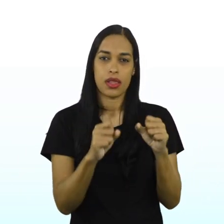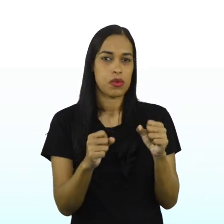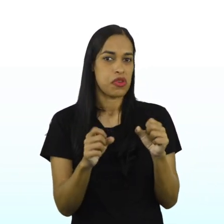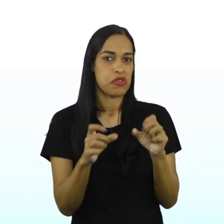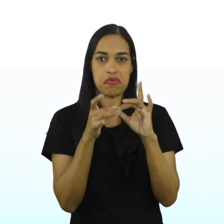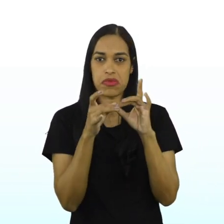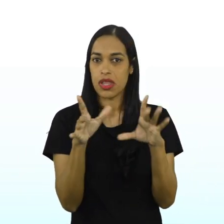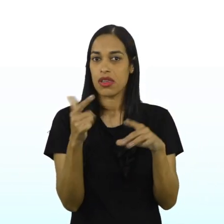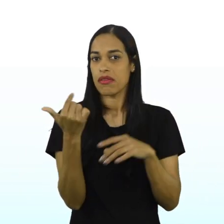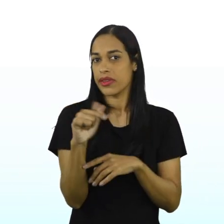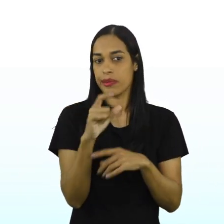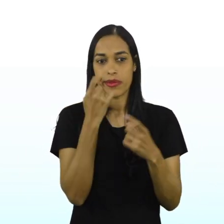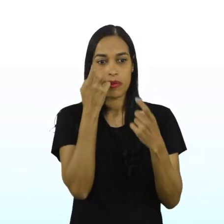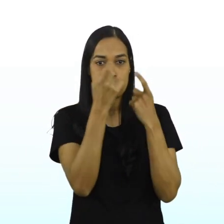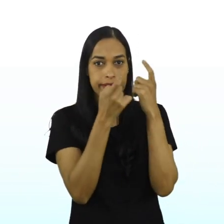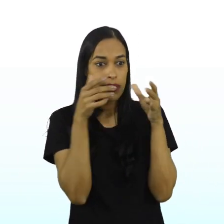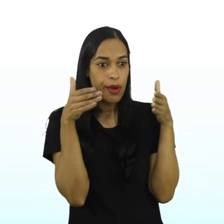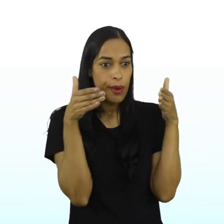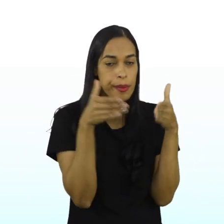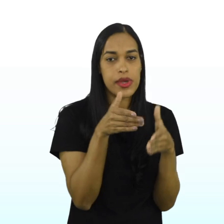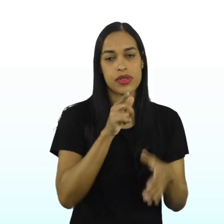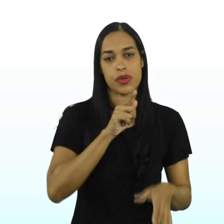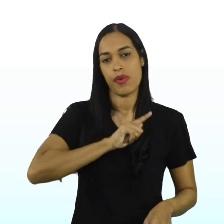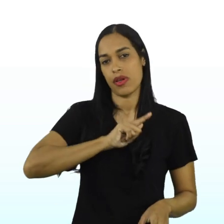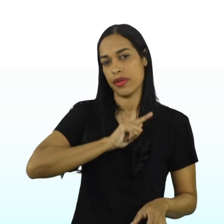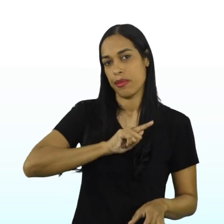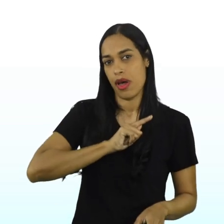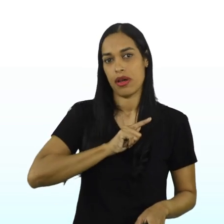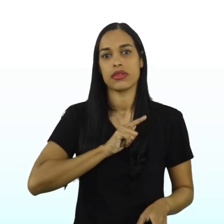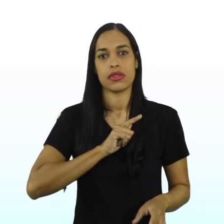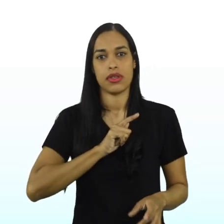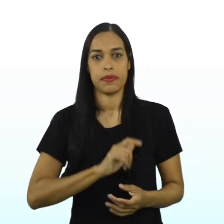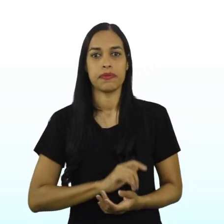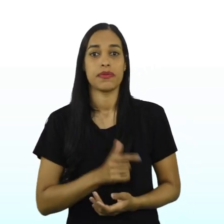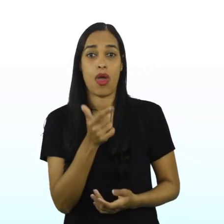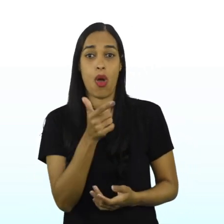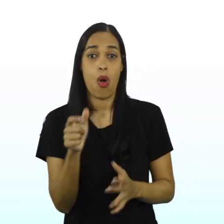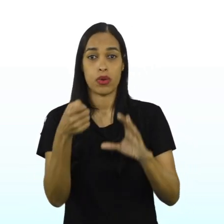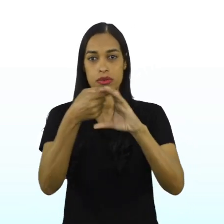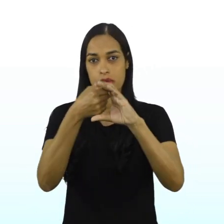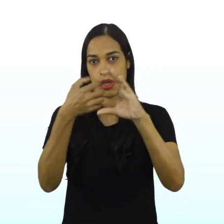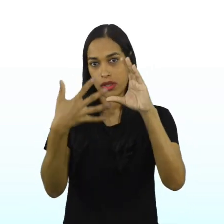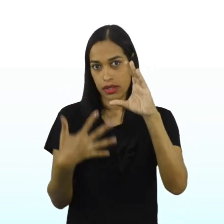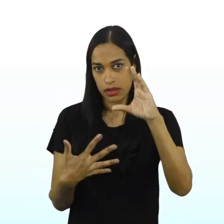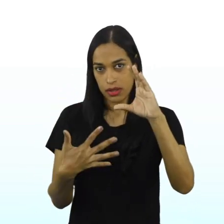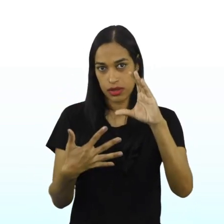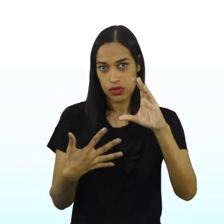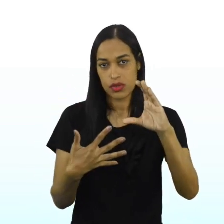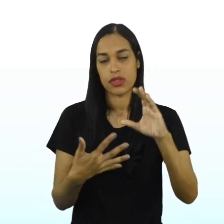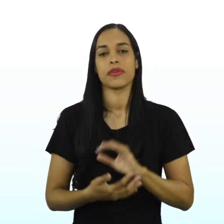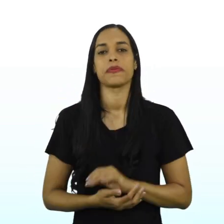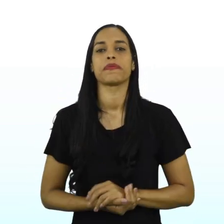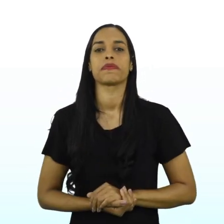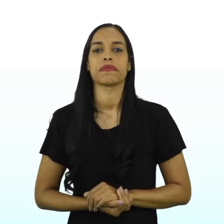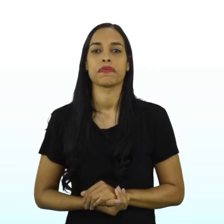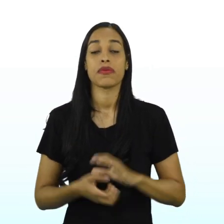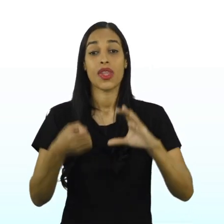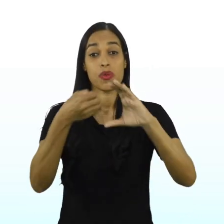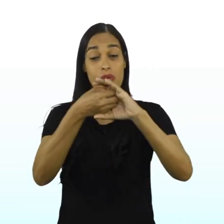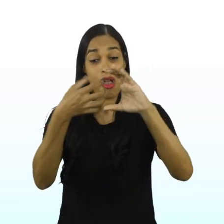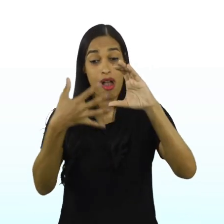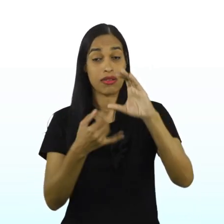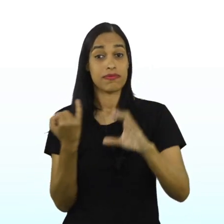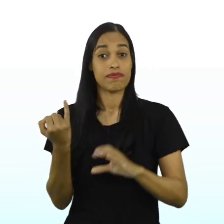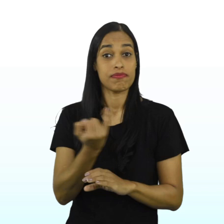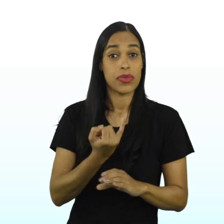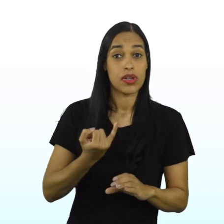espontânea, não tem a preocupação com a gramática prescritiva normativa, é outra característica. E uma característica